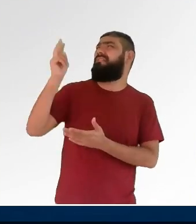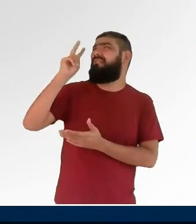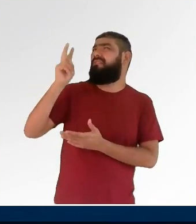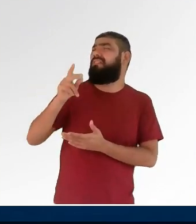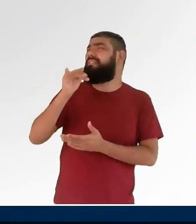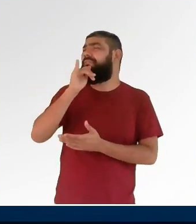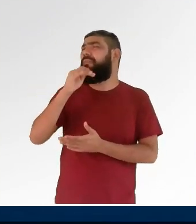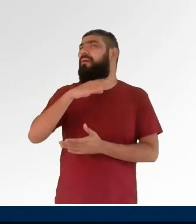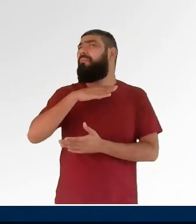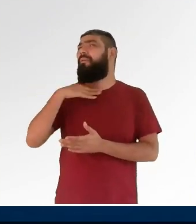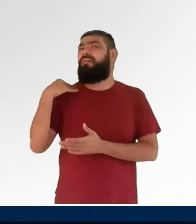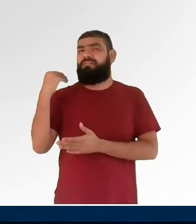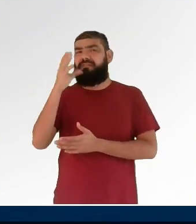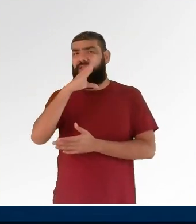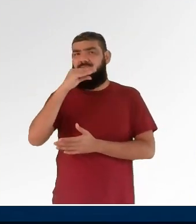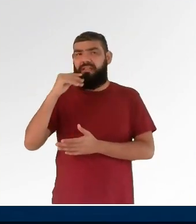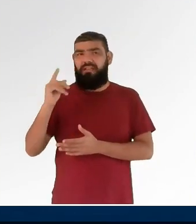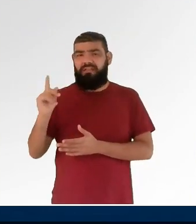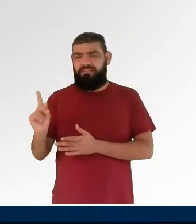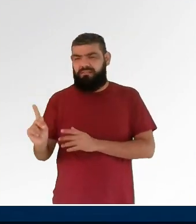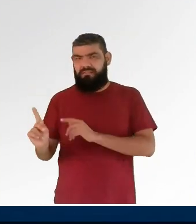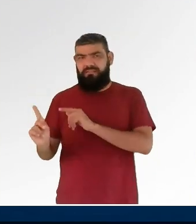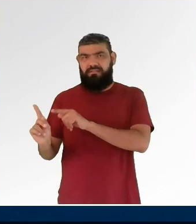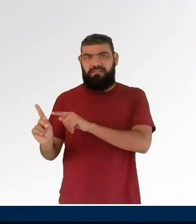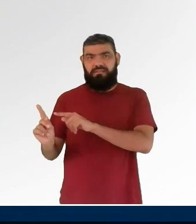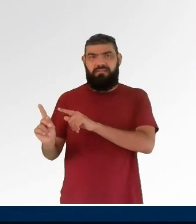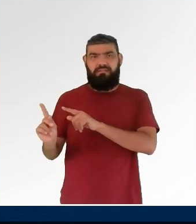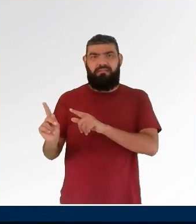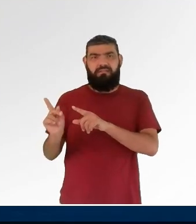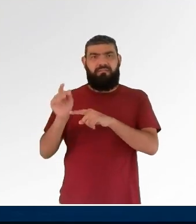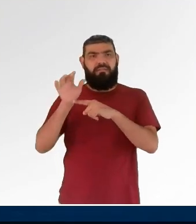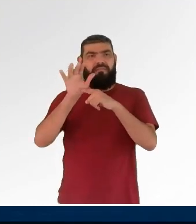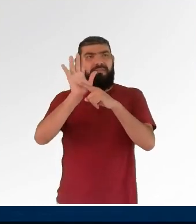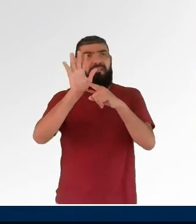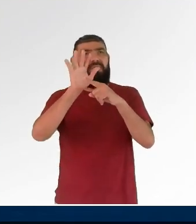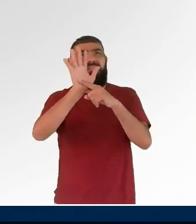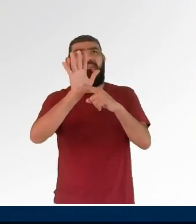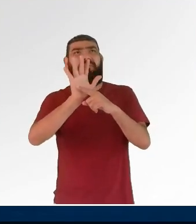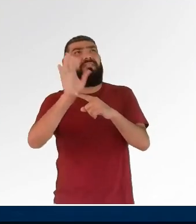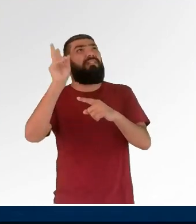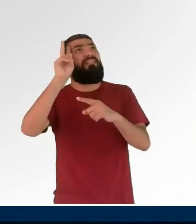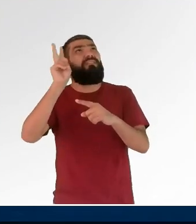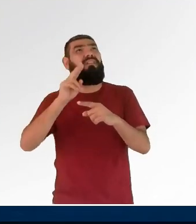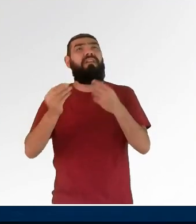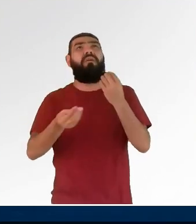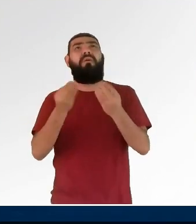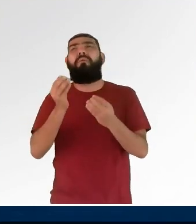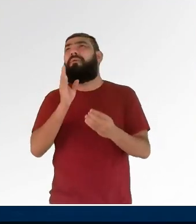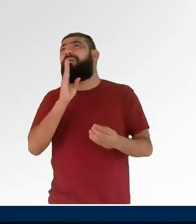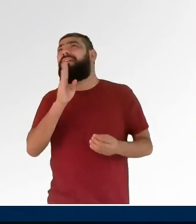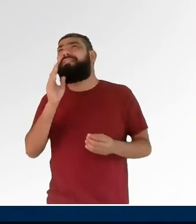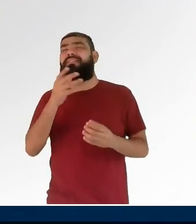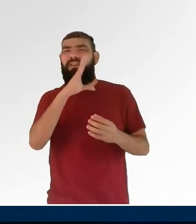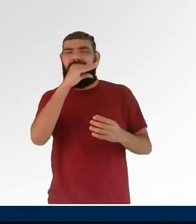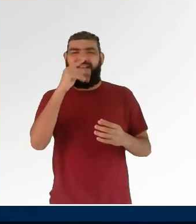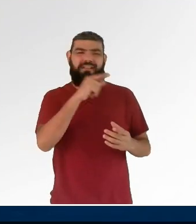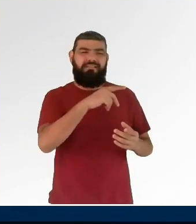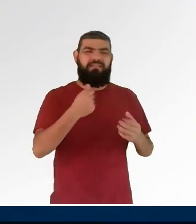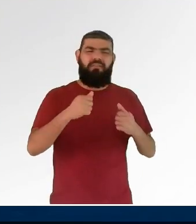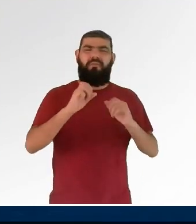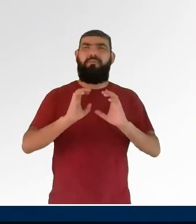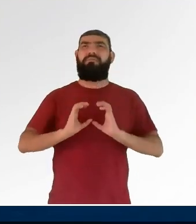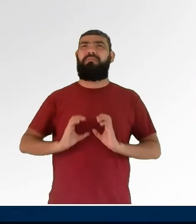menino conduz a história, ele vem apresentando desde o início como ele conheceu o menino, como se comportavam e como tudo